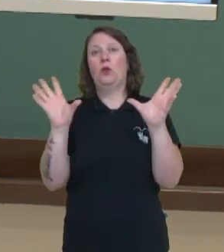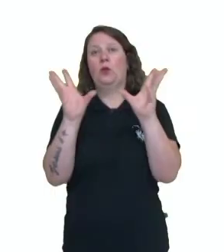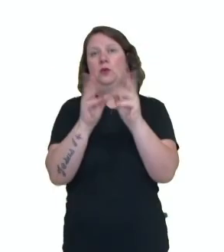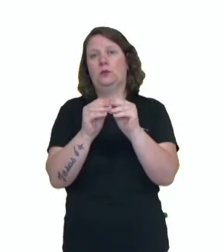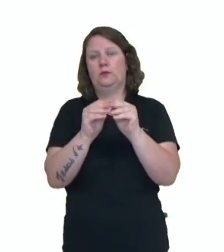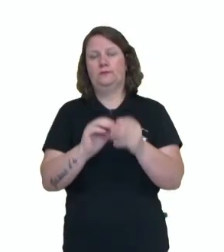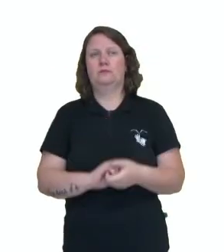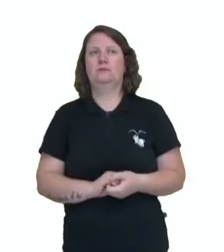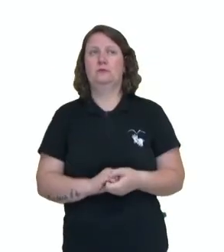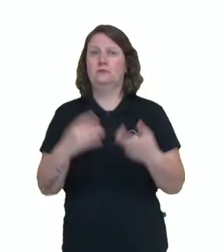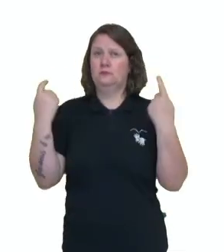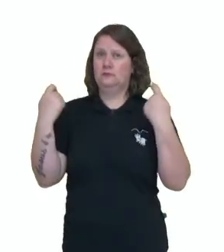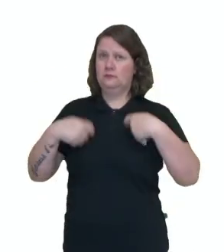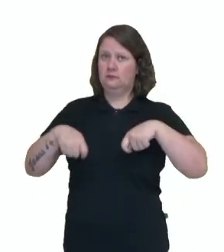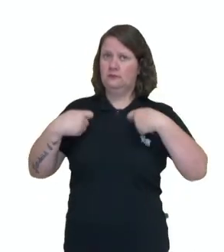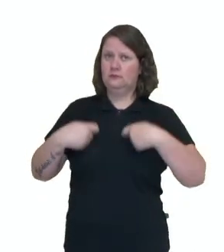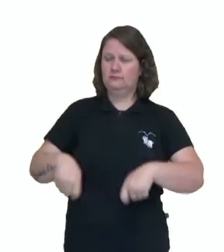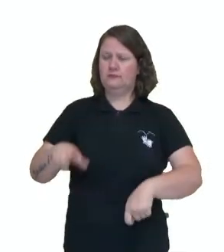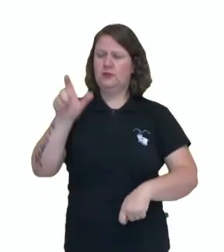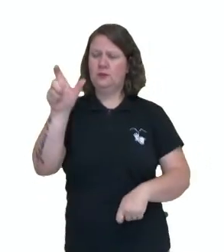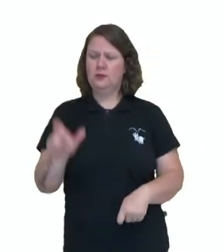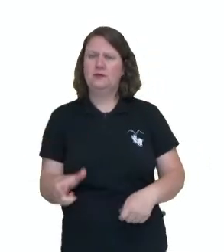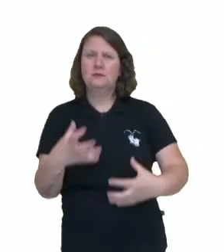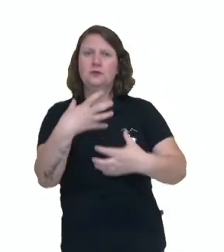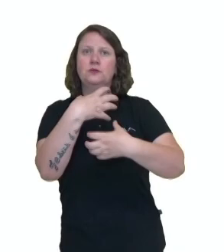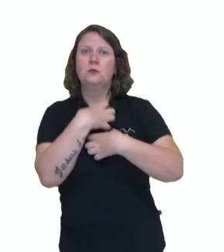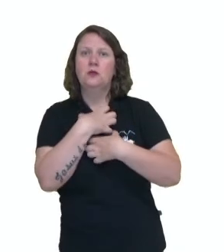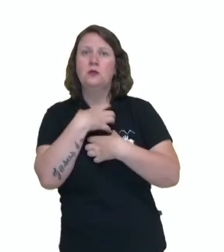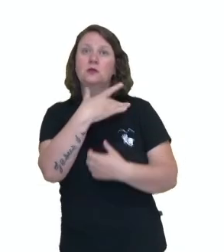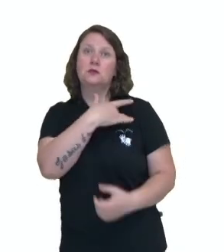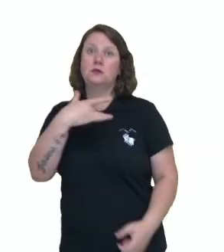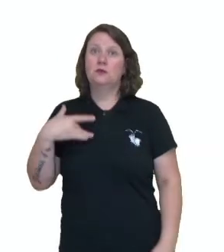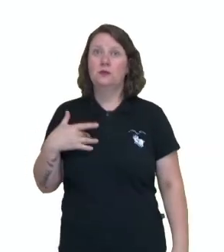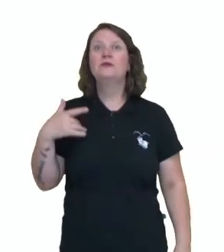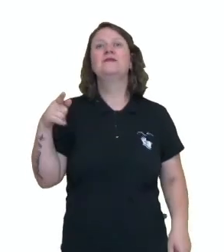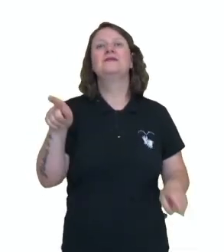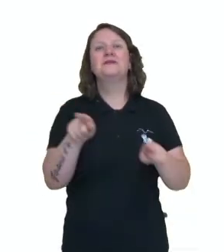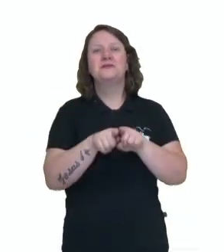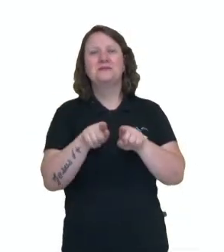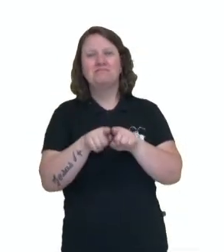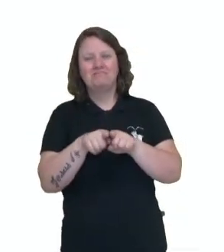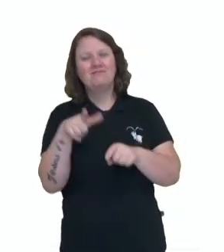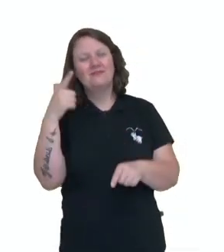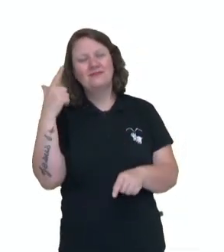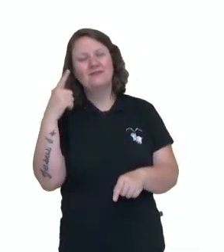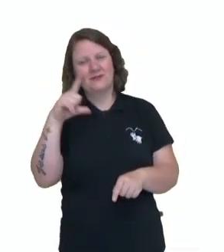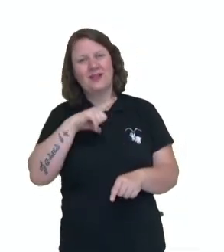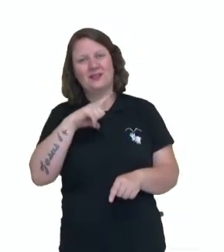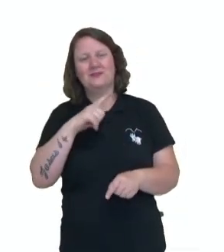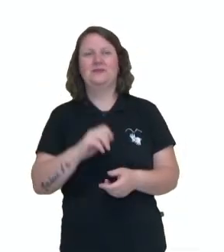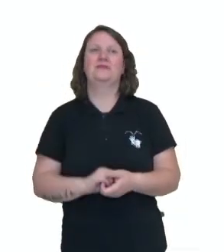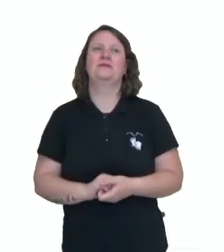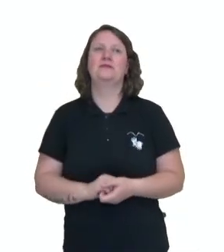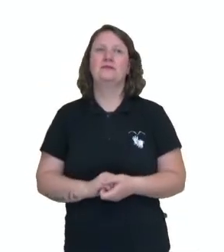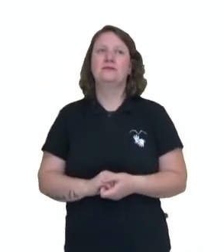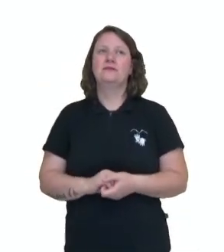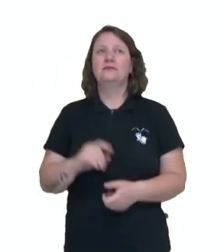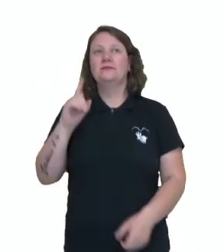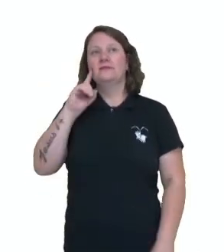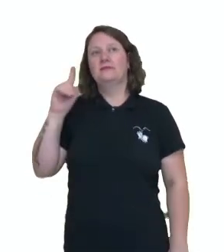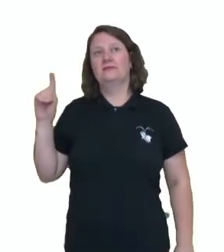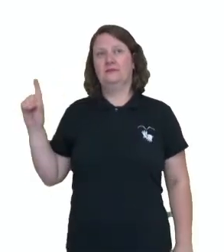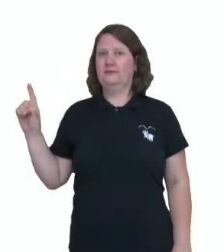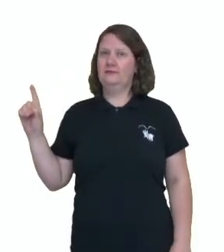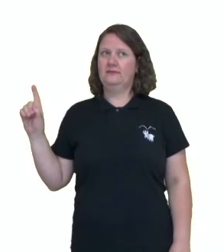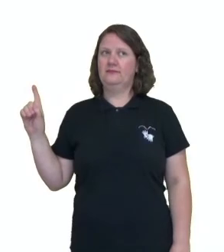É necessário que a pessoa sinta-se bem com saúde, já vimos esse período. É uma oração subordinada substantiva